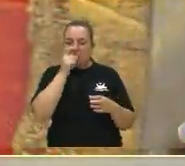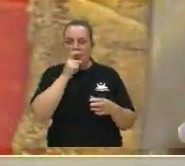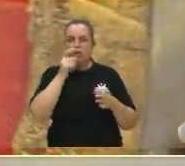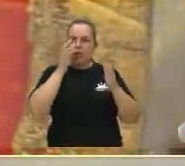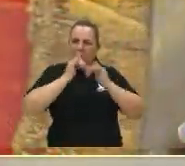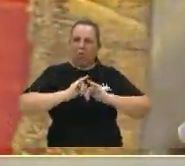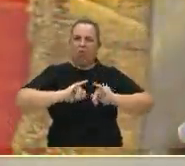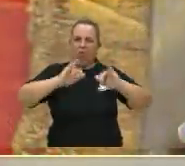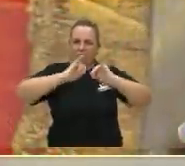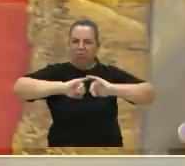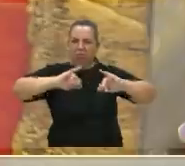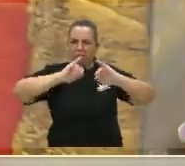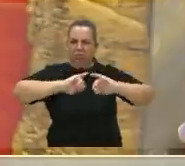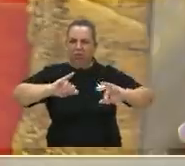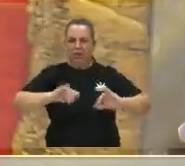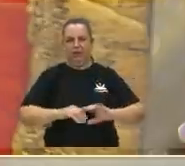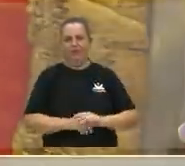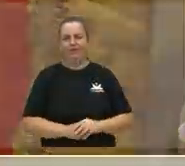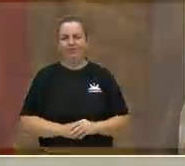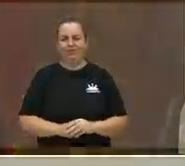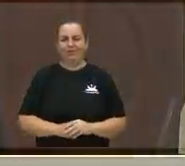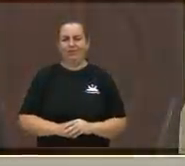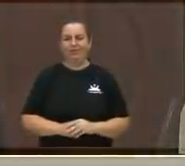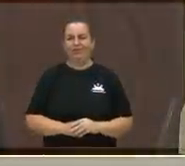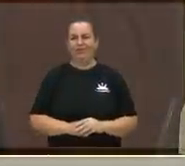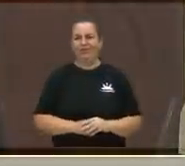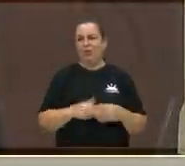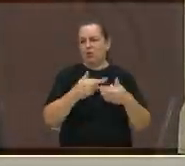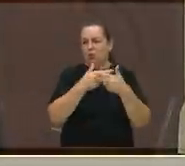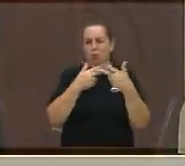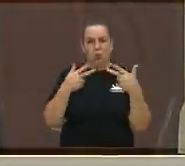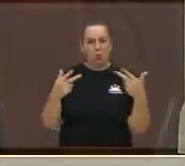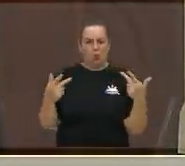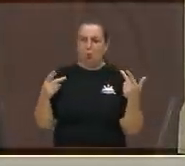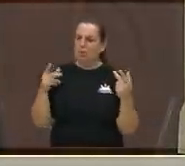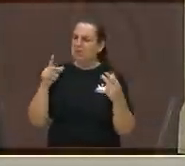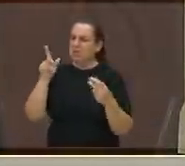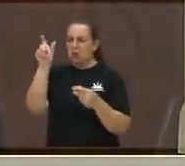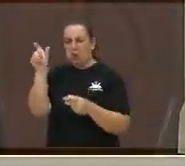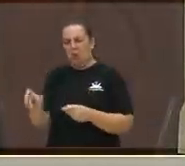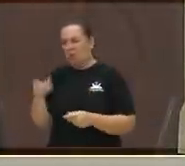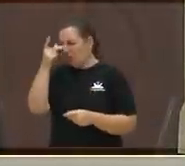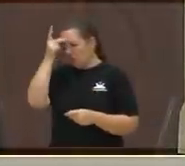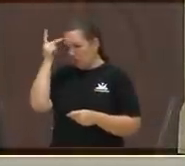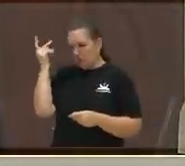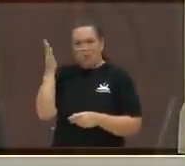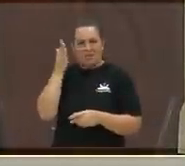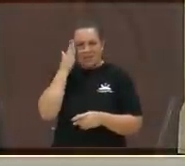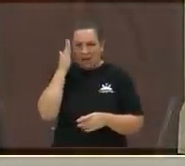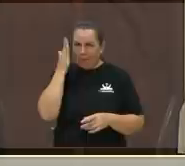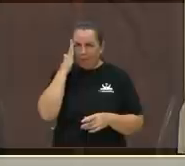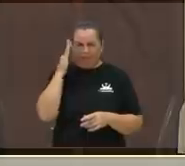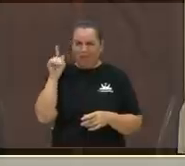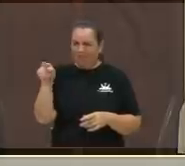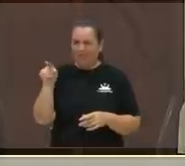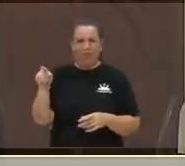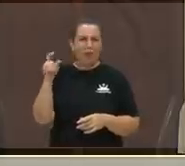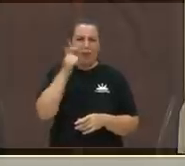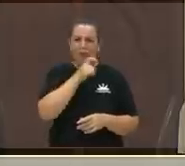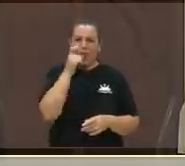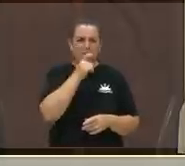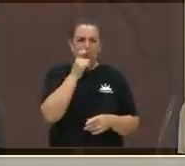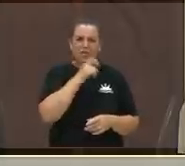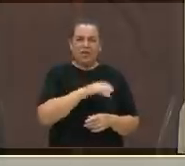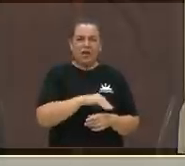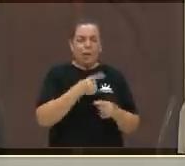mente descaradamente a respeito de alguém sabia e não tinha fundamento aqui no que me